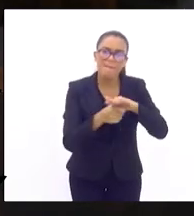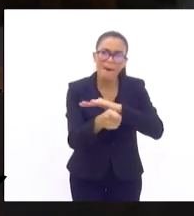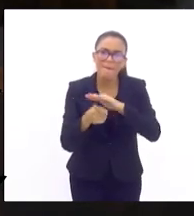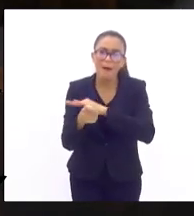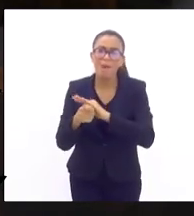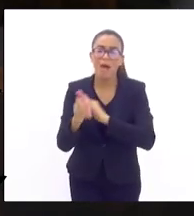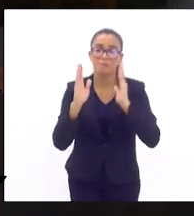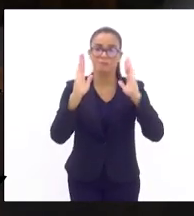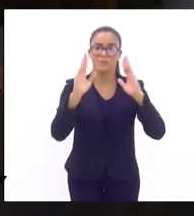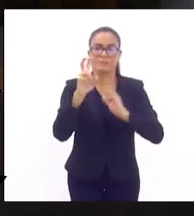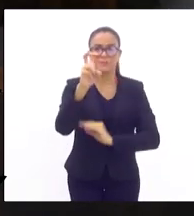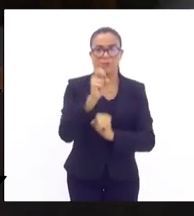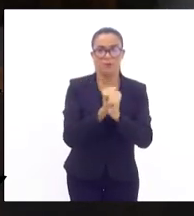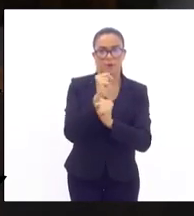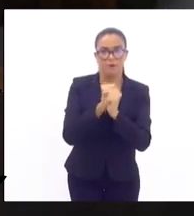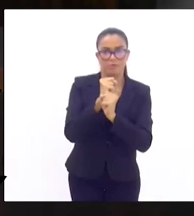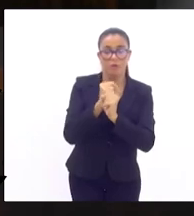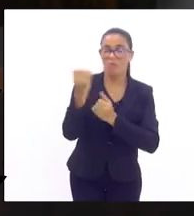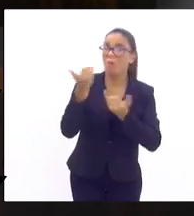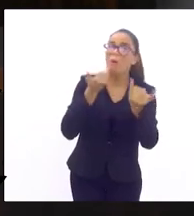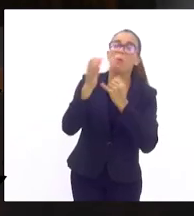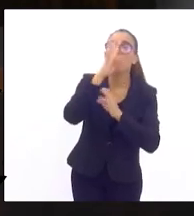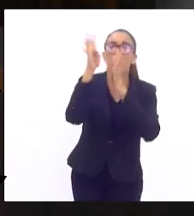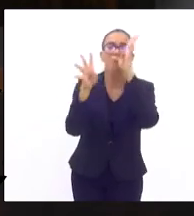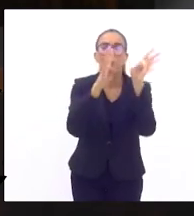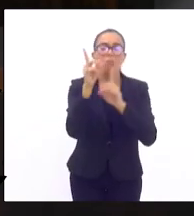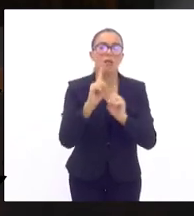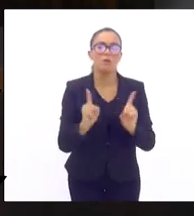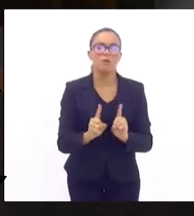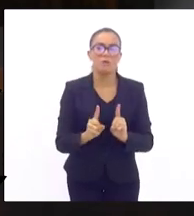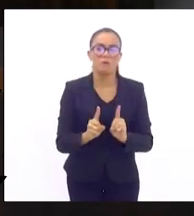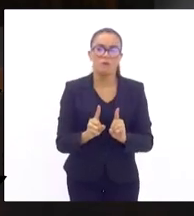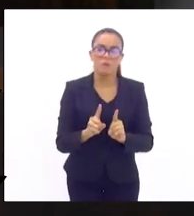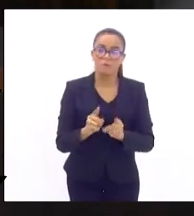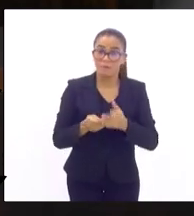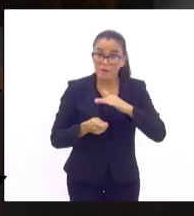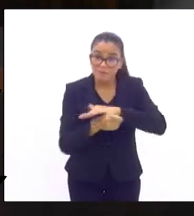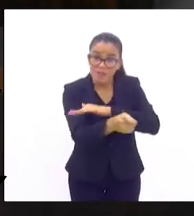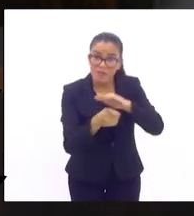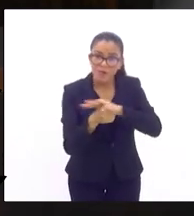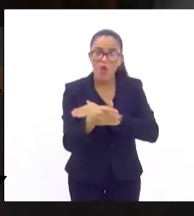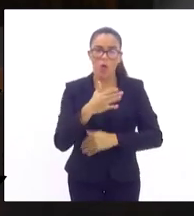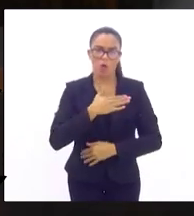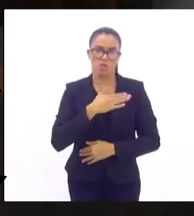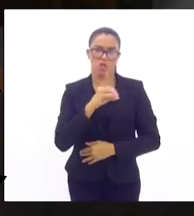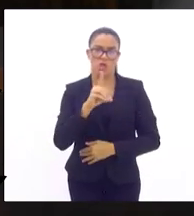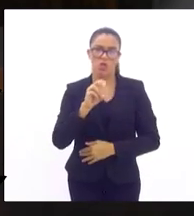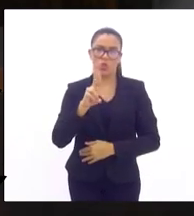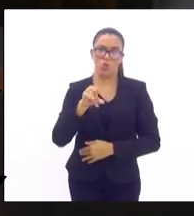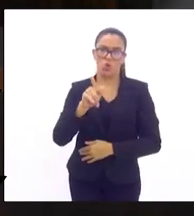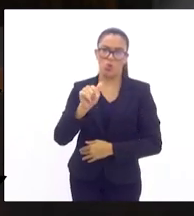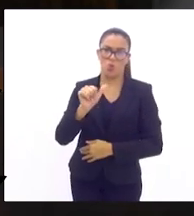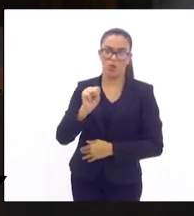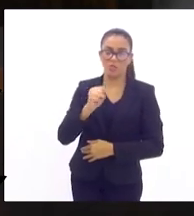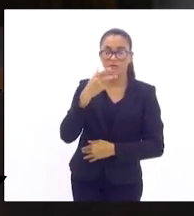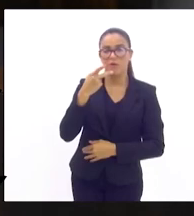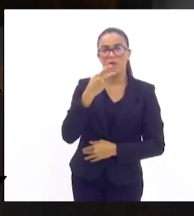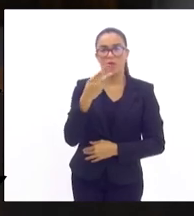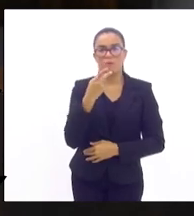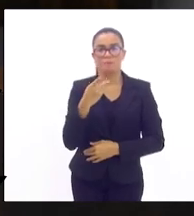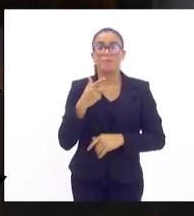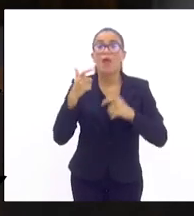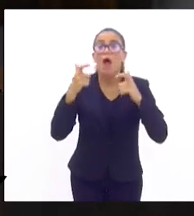próximos 5 anos? Sem contar a história. E quando vai fazer investimento, gostei do que o Douglas Rocha falou, tem que investir onde tem um